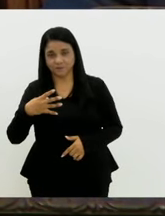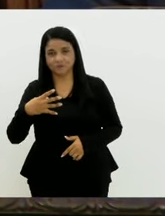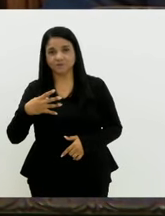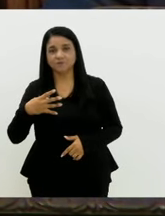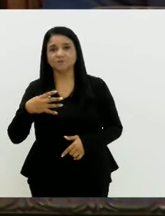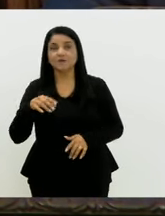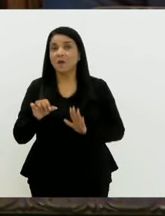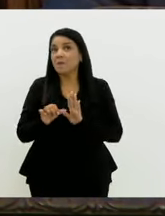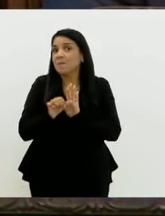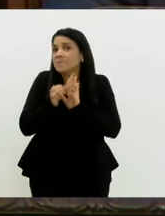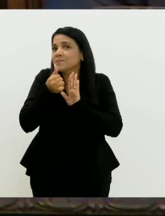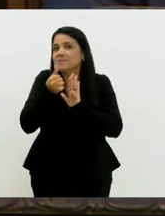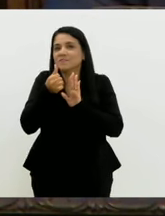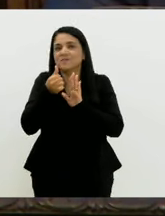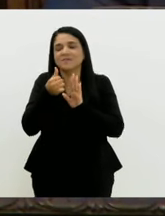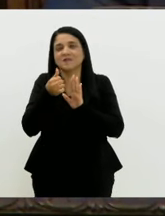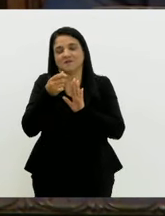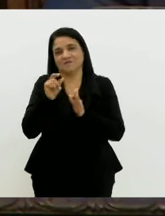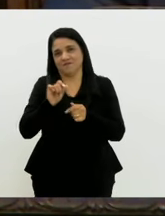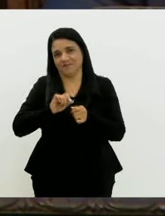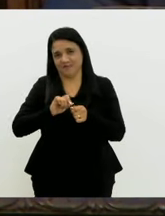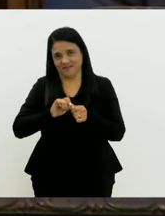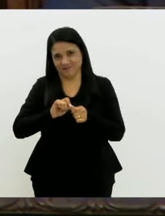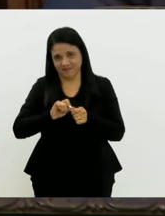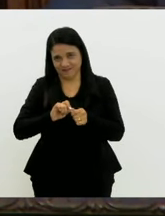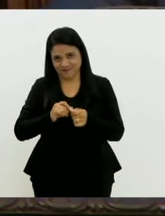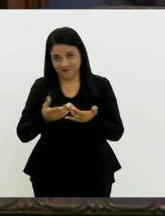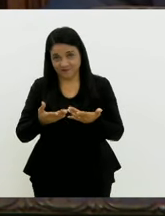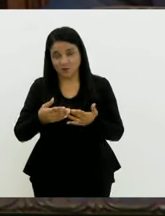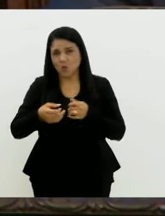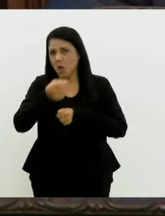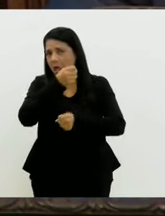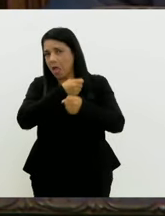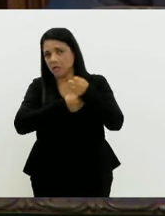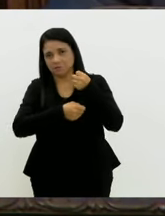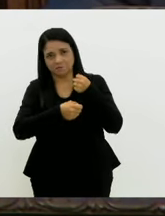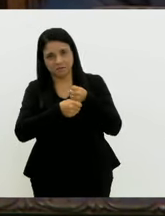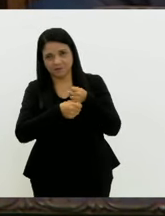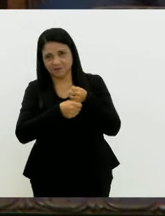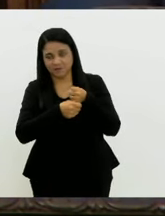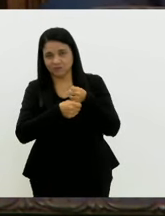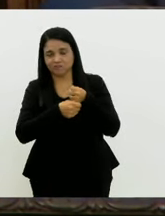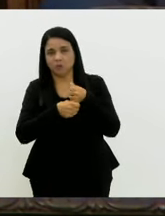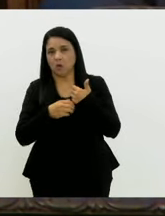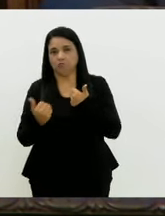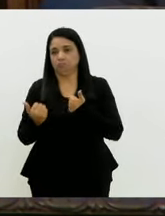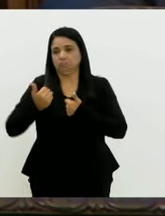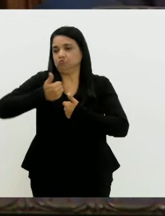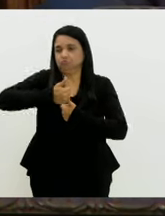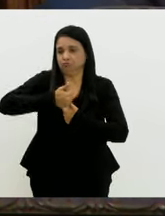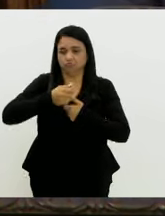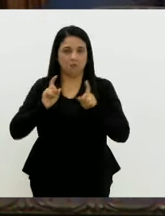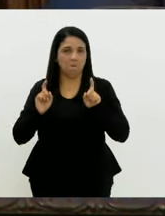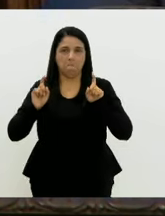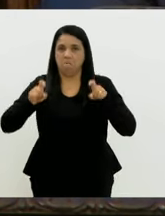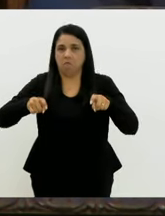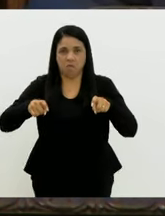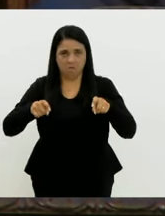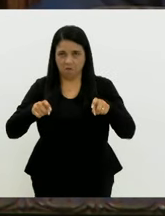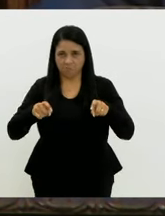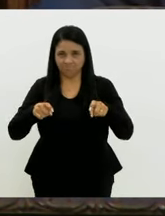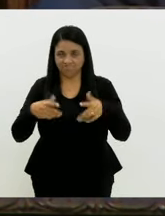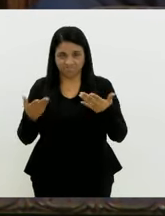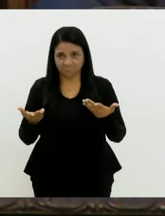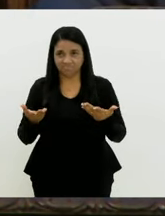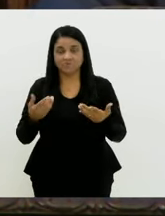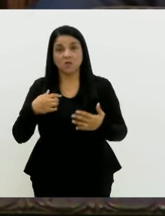que eu faço, já que no ano passado eu ainda não havia tomado posse. E me senti,